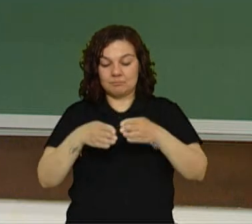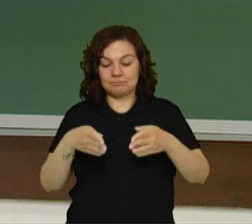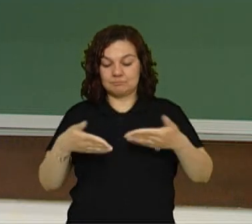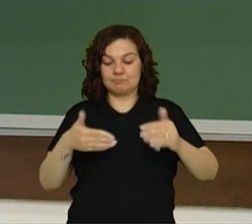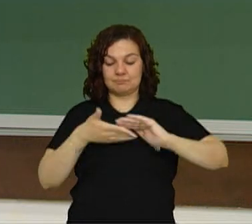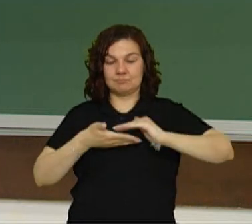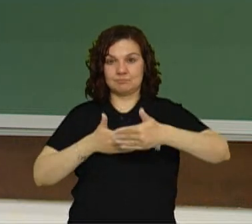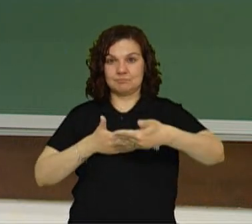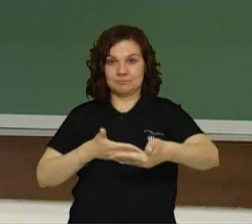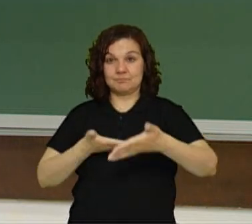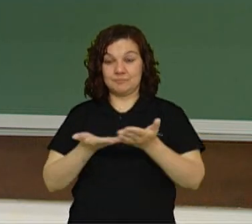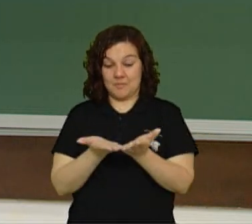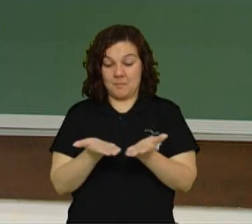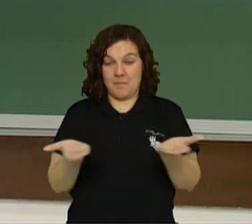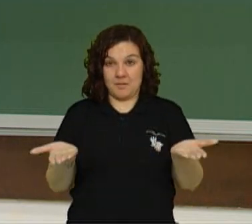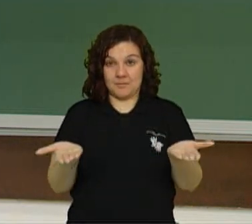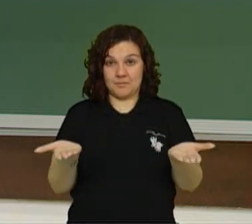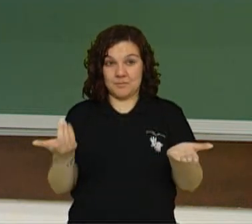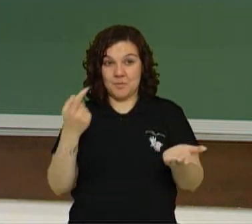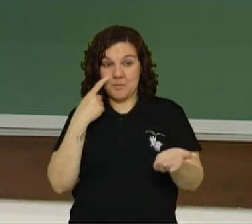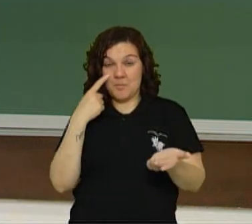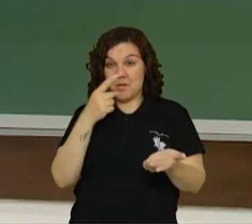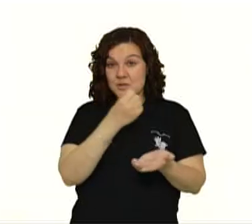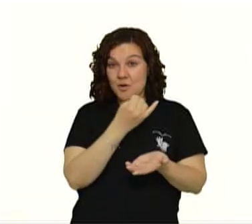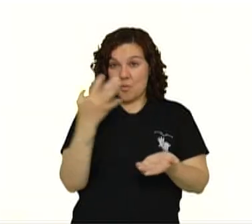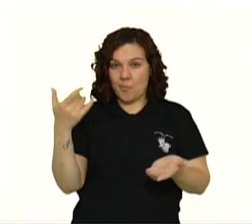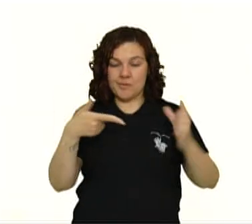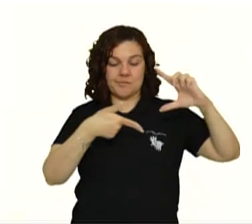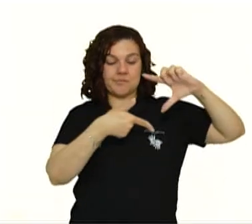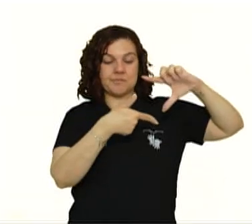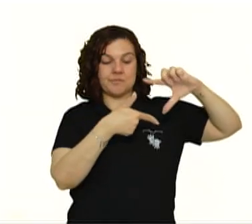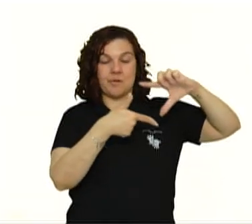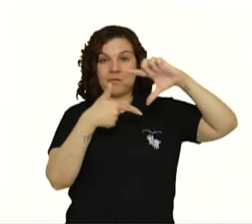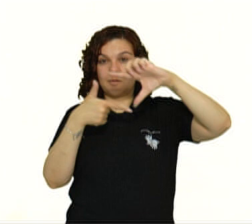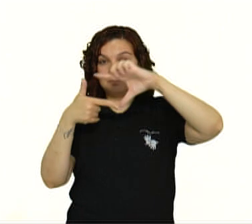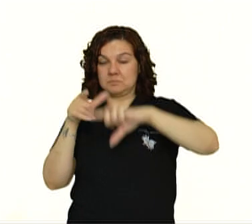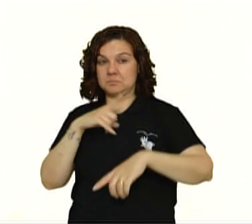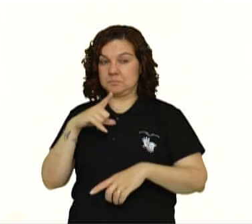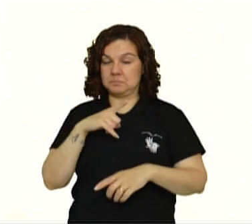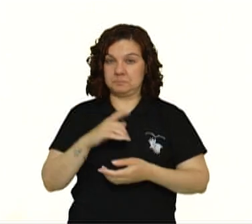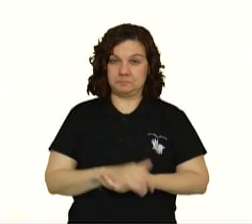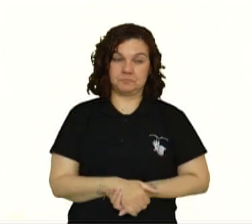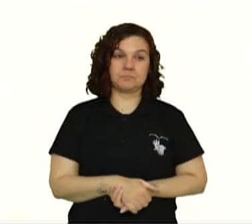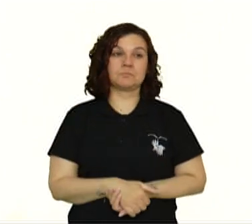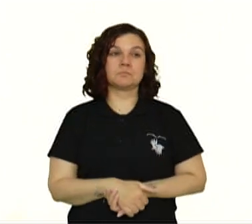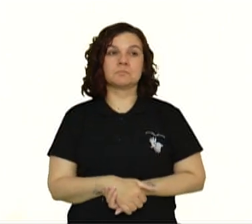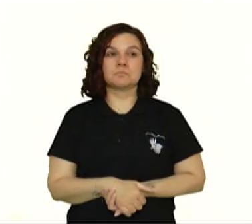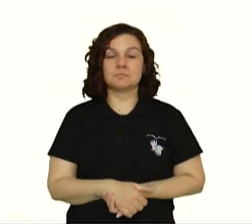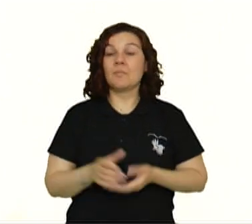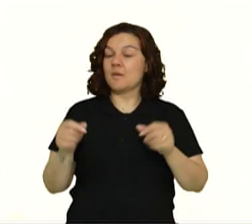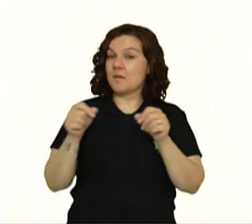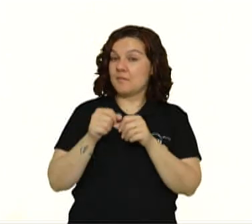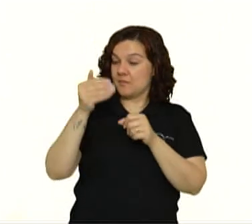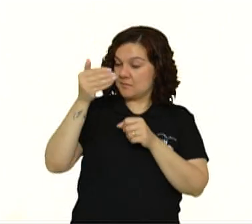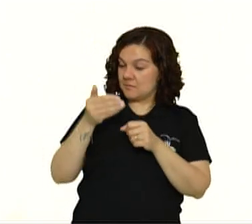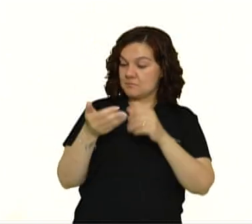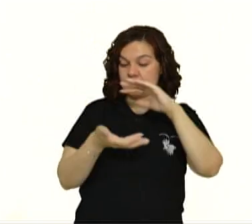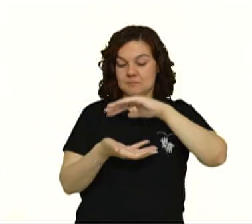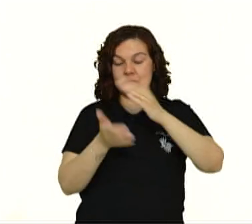aberto. Perceba a quantidade de quadrados que formam